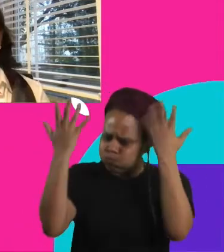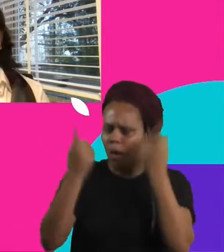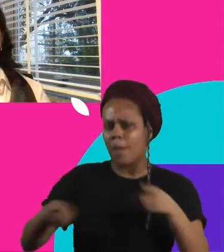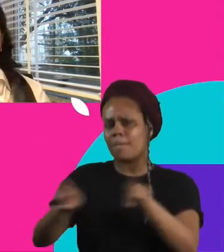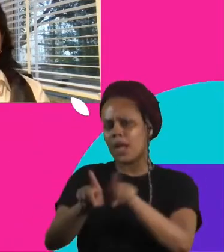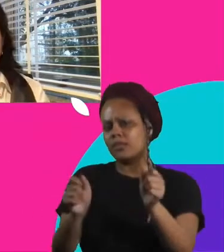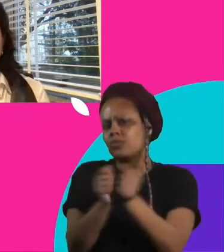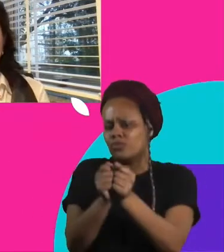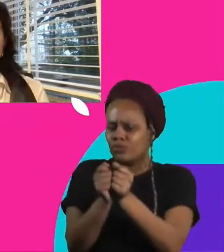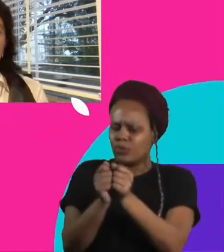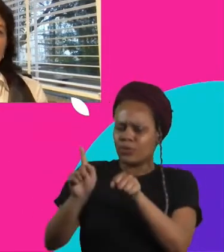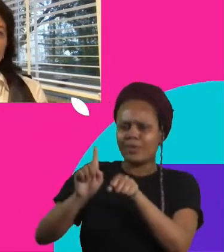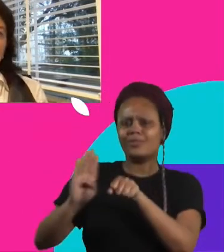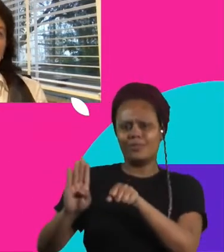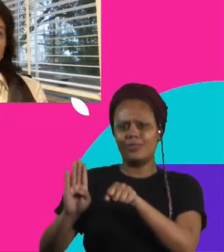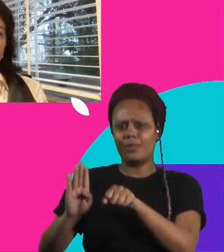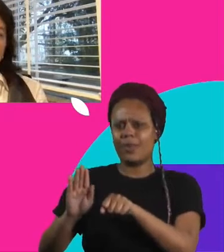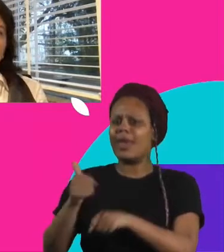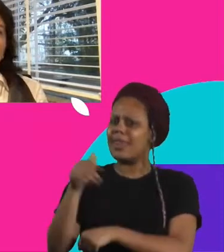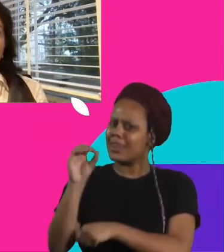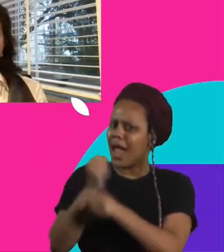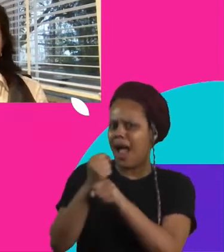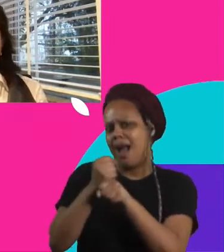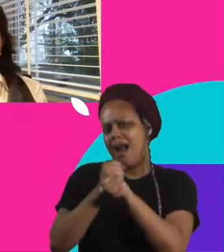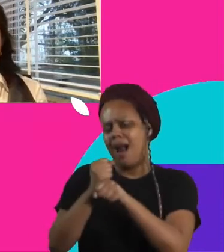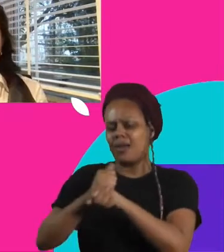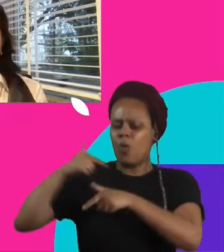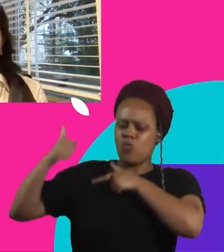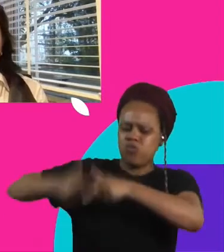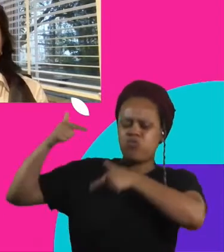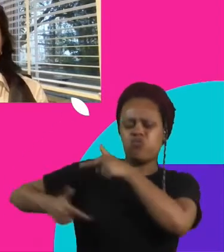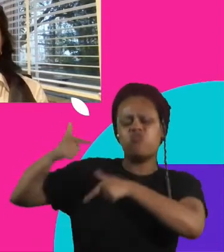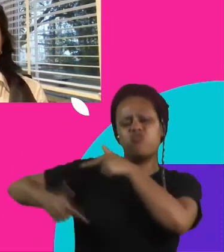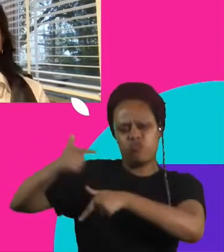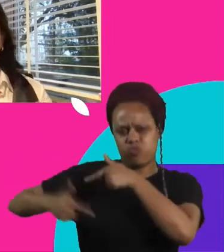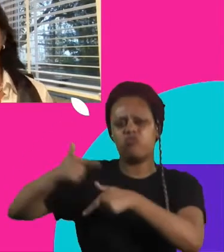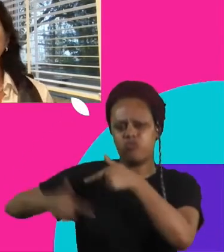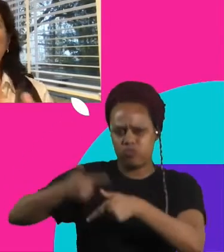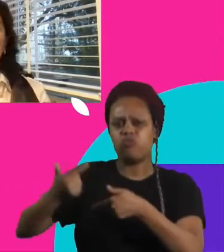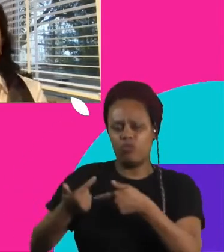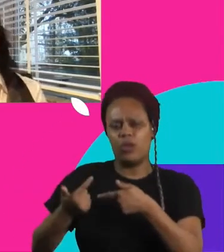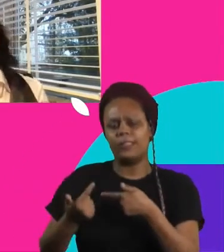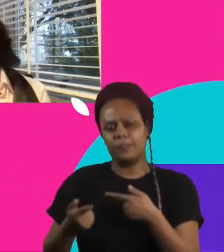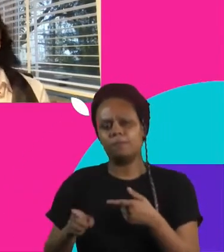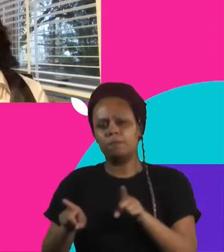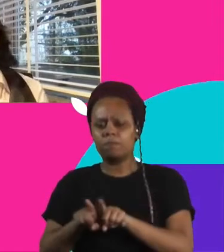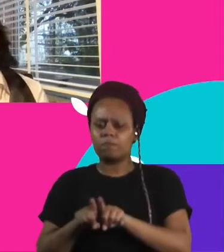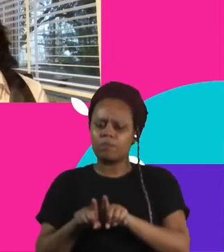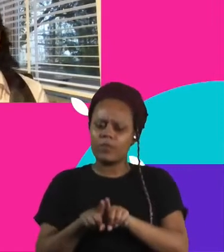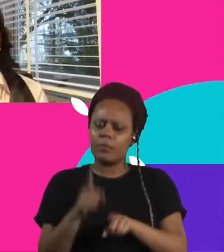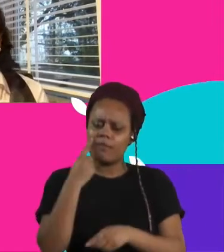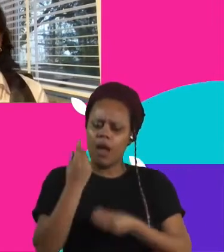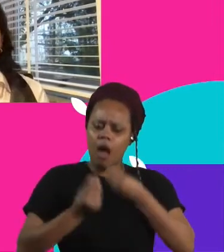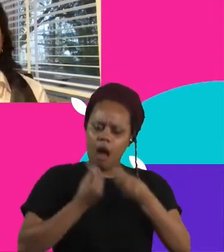Social Good. São 10 anos de trabalho aqui árduo em tropicalizar o que a rede Social Good